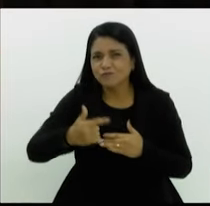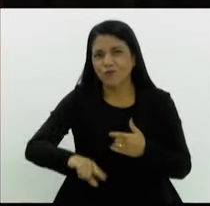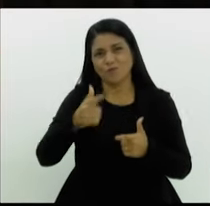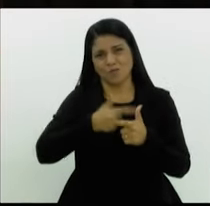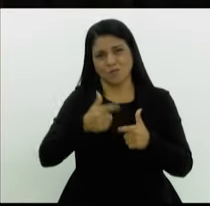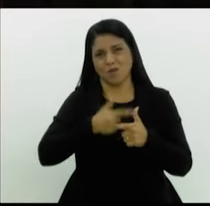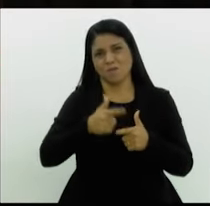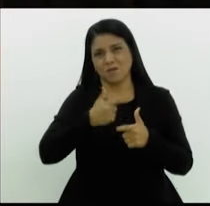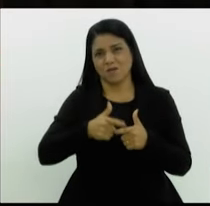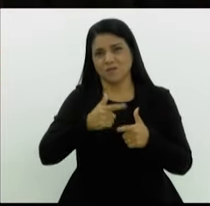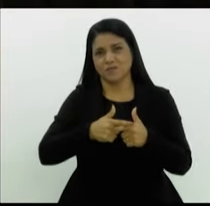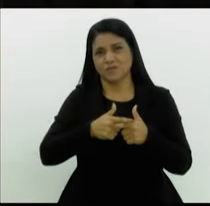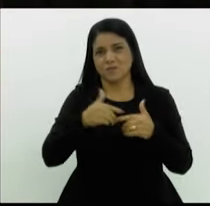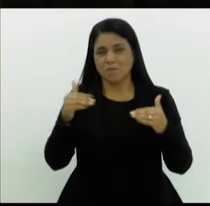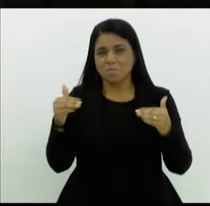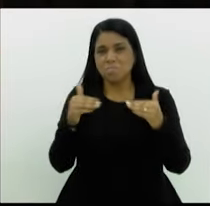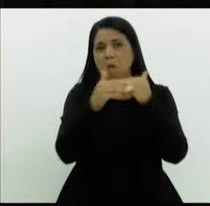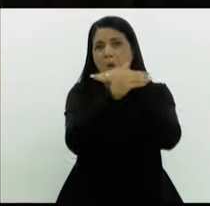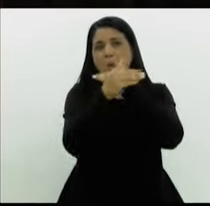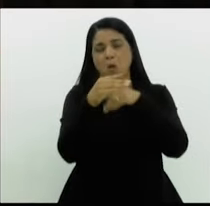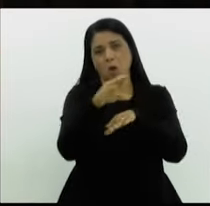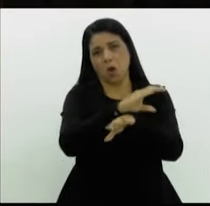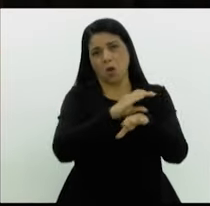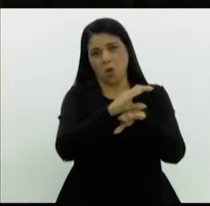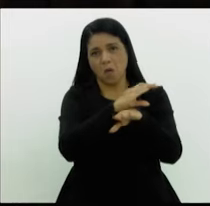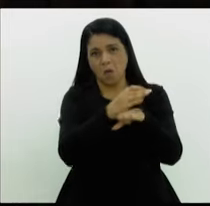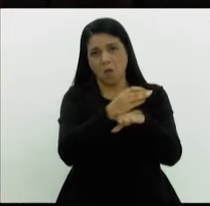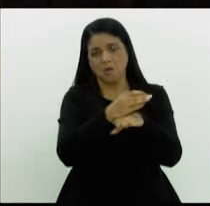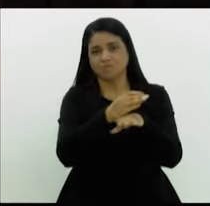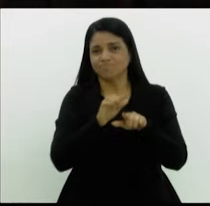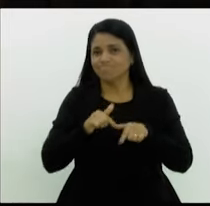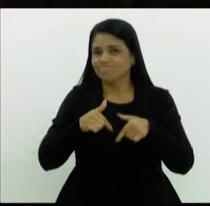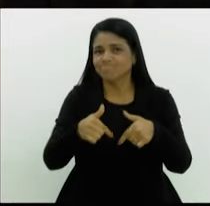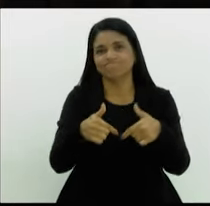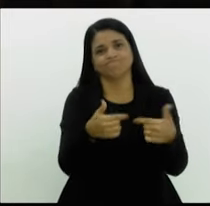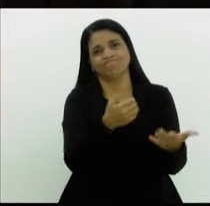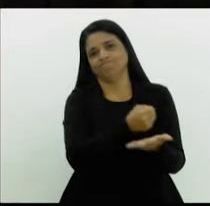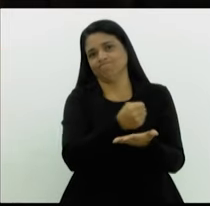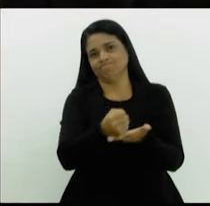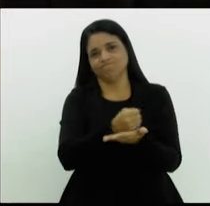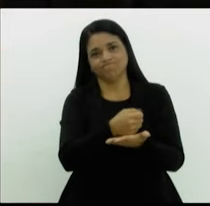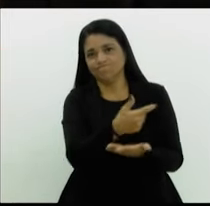que caia a inconstitucionalidade novamente e não possam ser feitas as contratações necessárias.